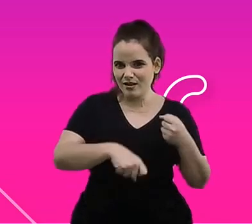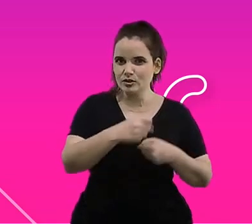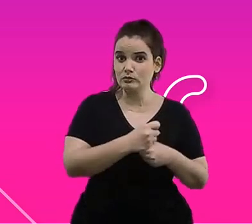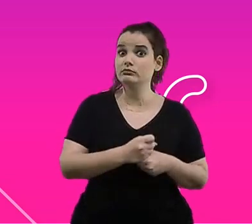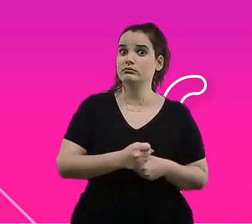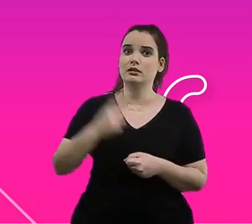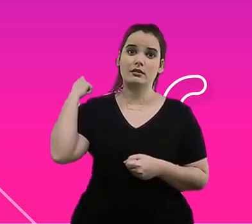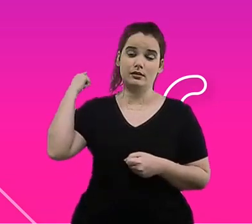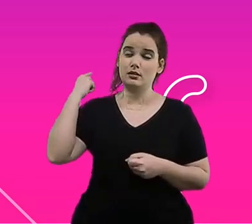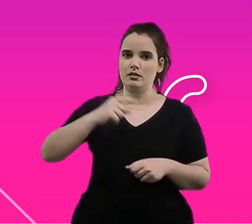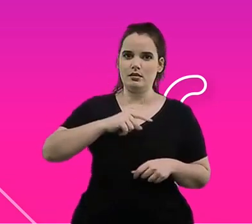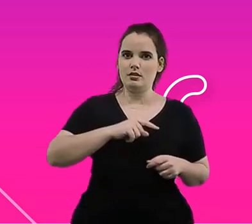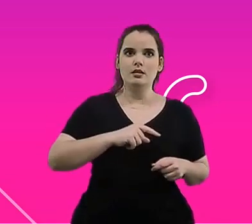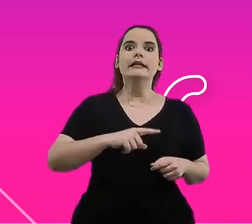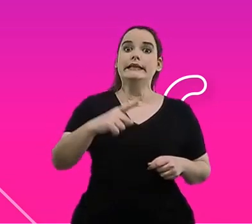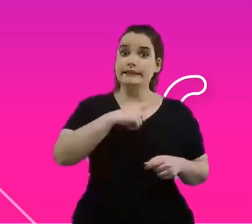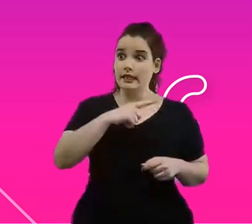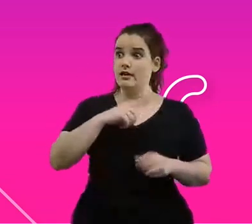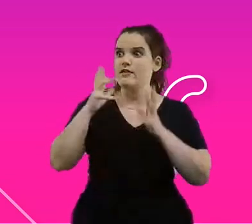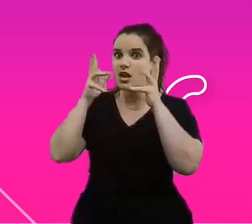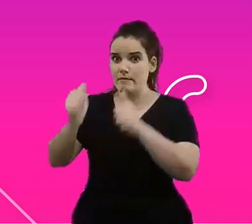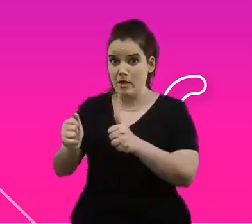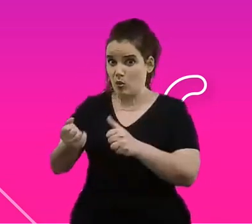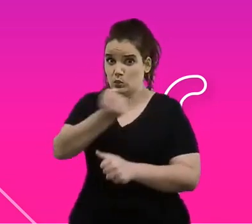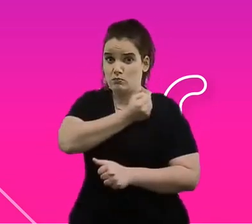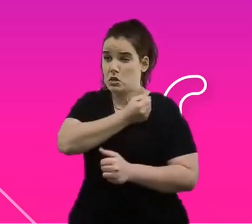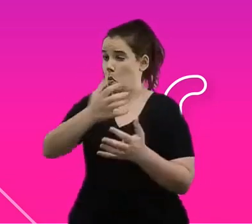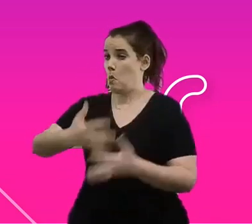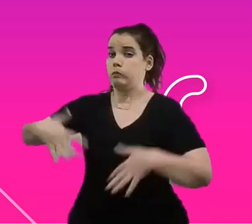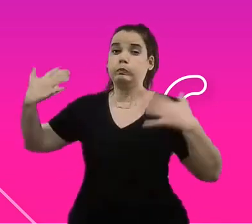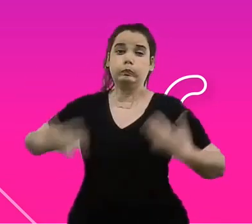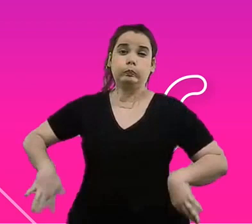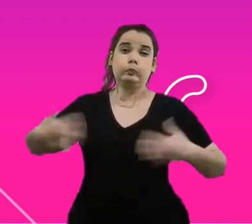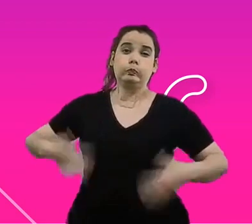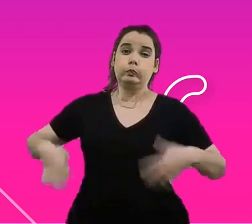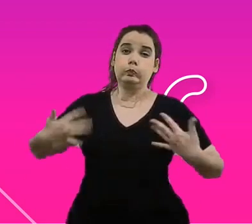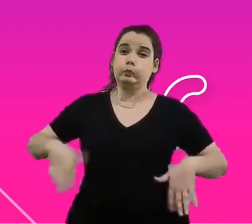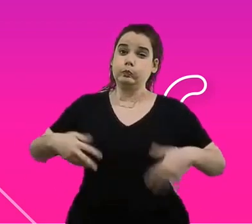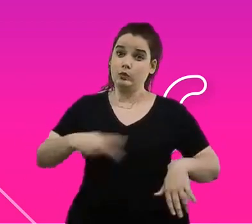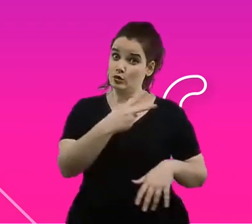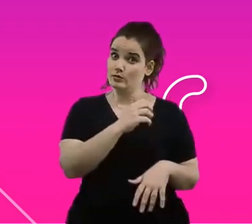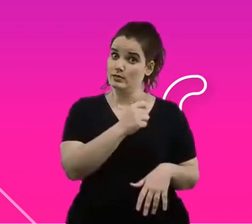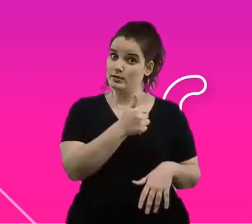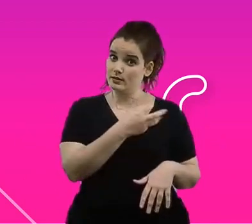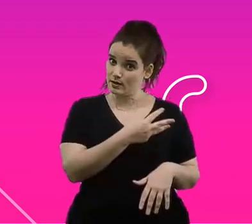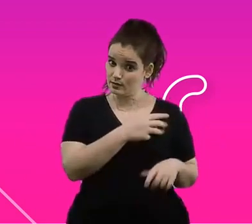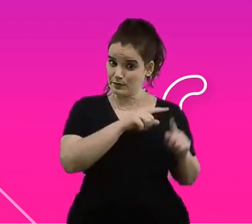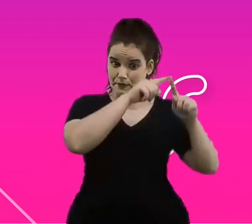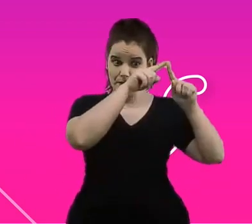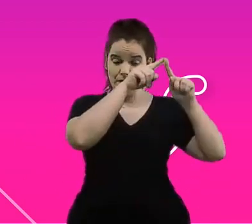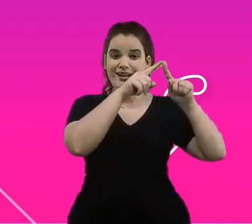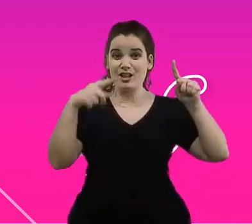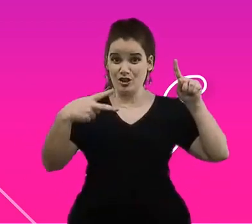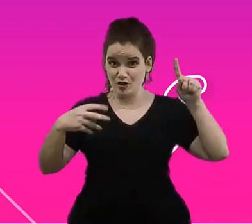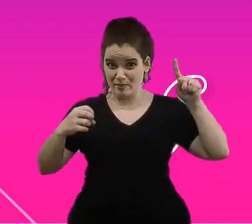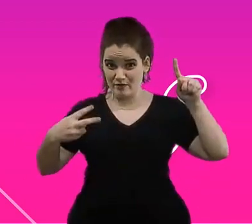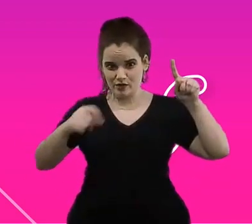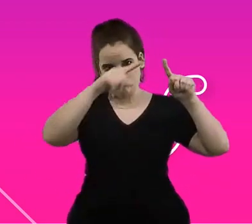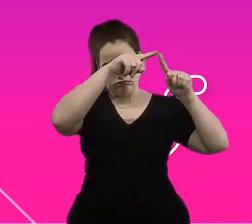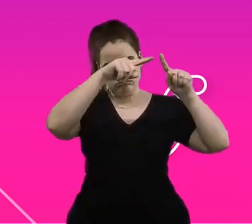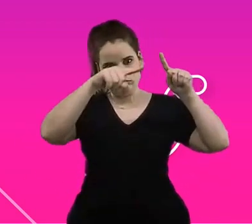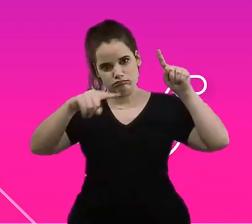todas as áreas, de todas as frentes que vocês estão falando, podem ver, vão vir assuntos diferentes, e para mim a coisa mais inteligente é quando